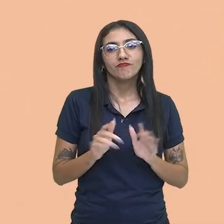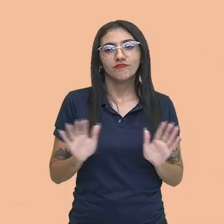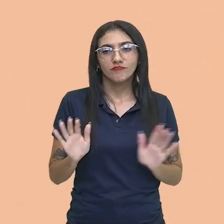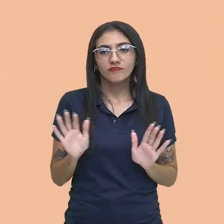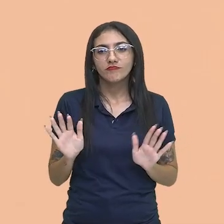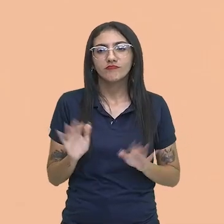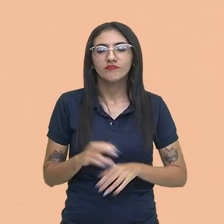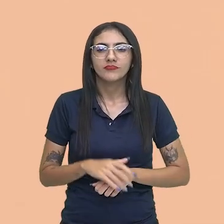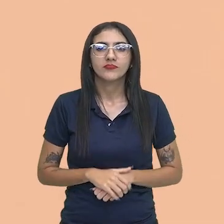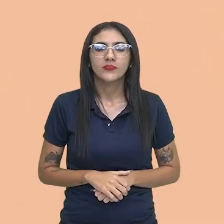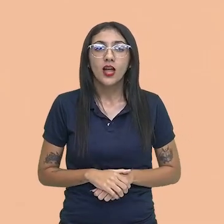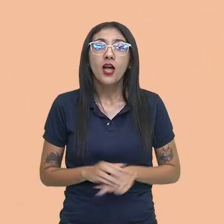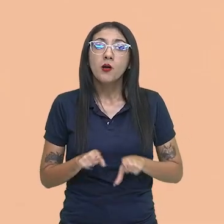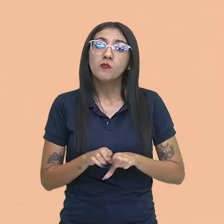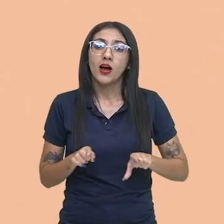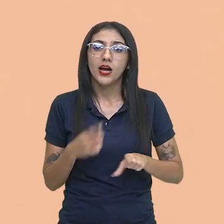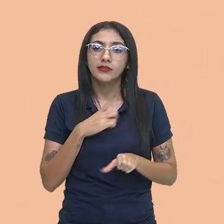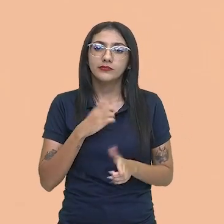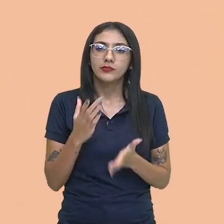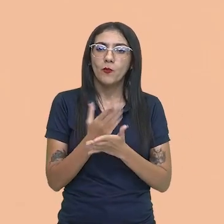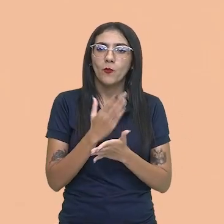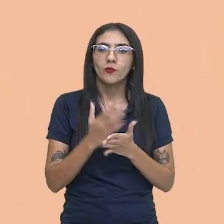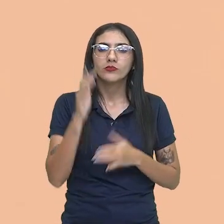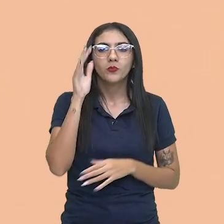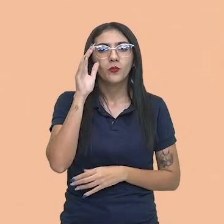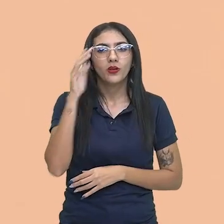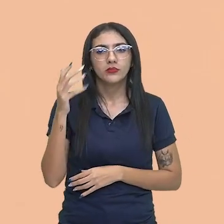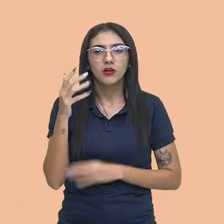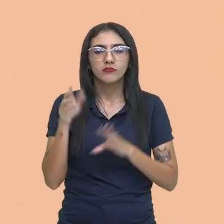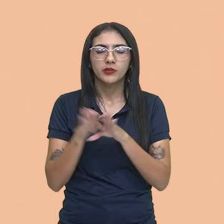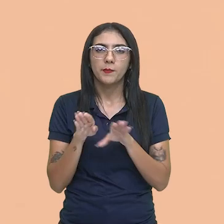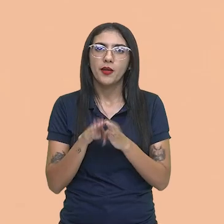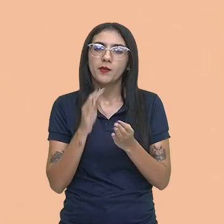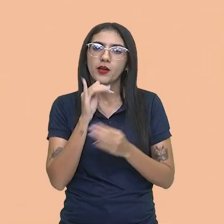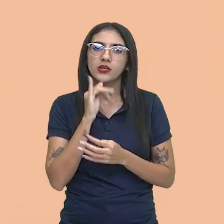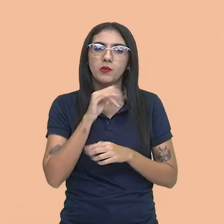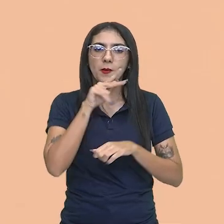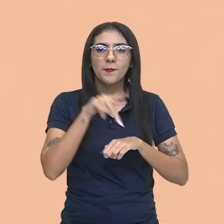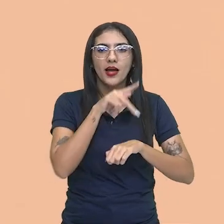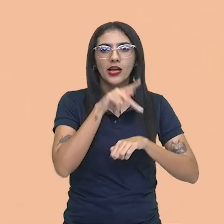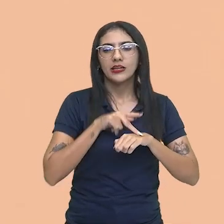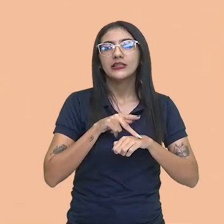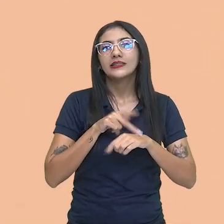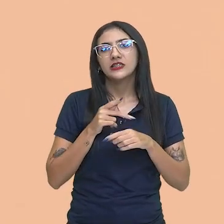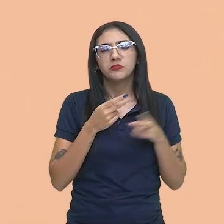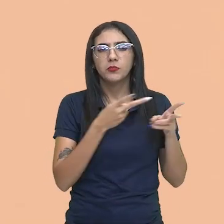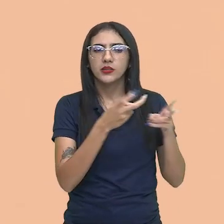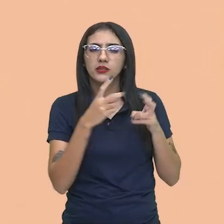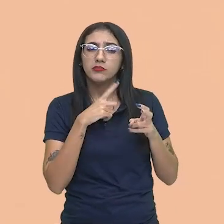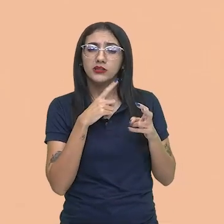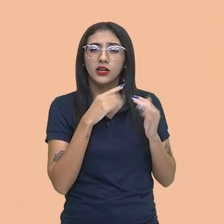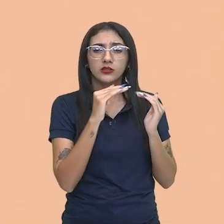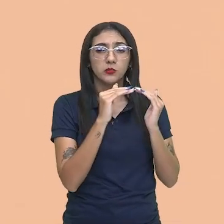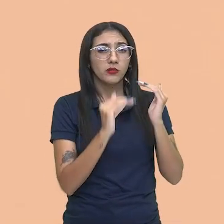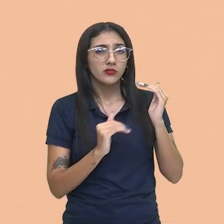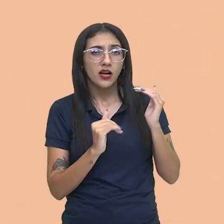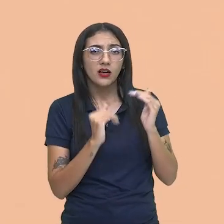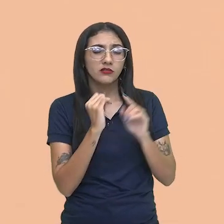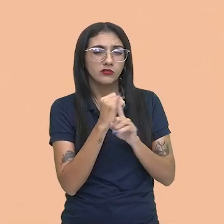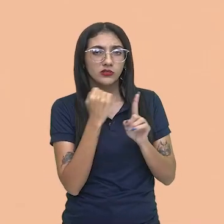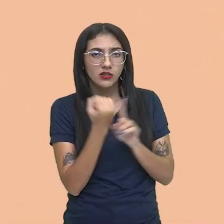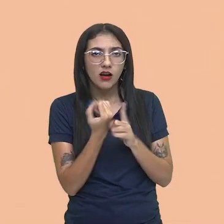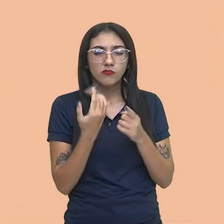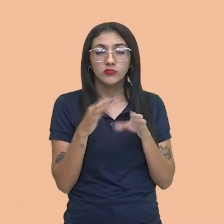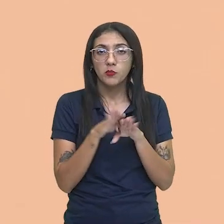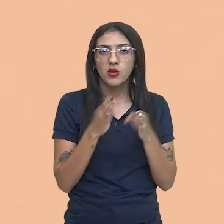ter ali algumas situações, né, de países onde a gente vai encontrar a desigualdade social, a gente vai